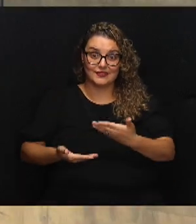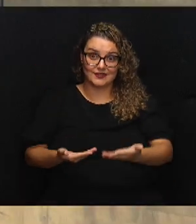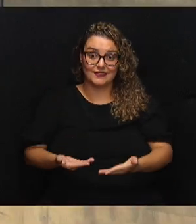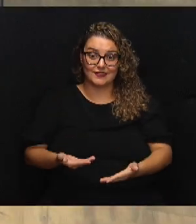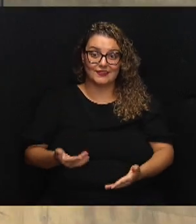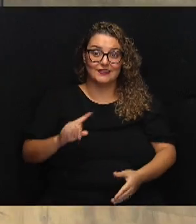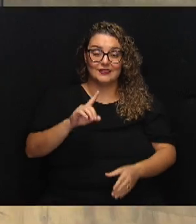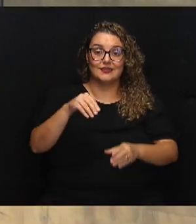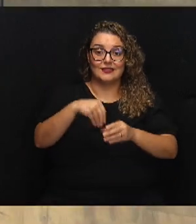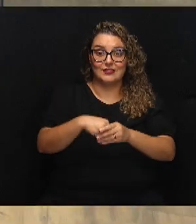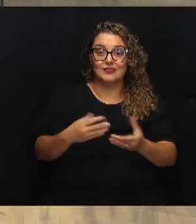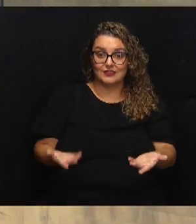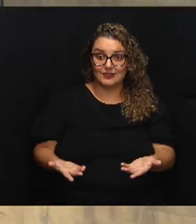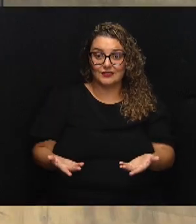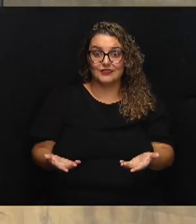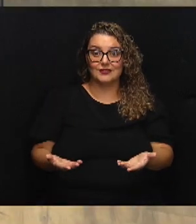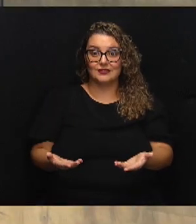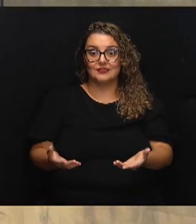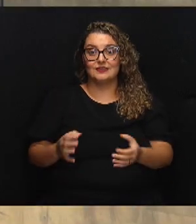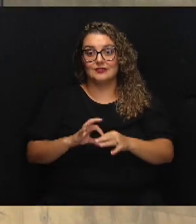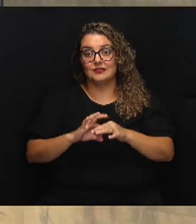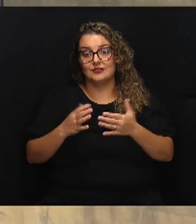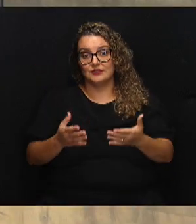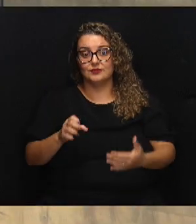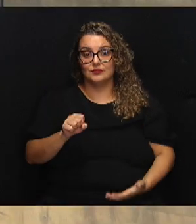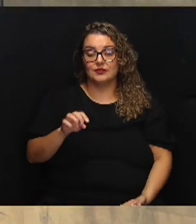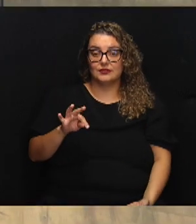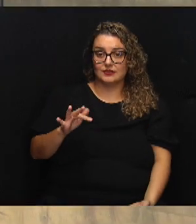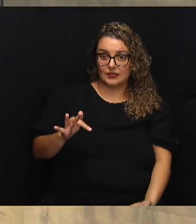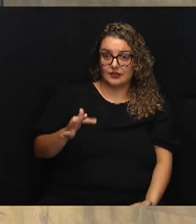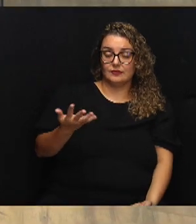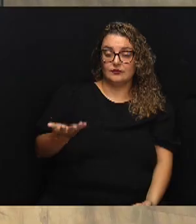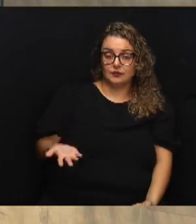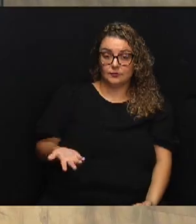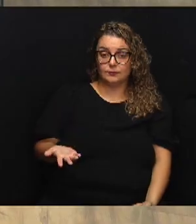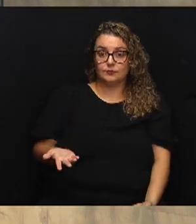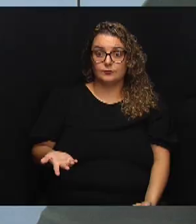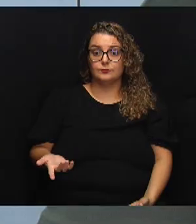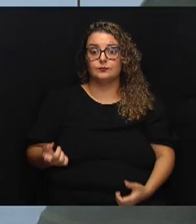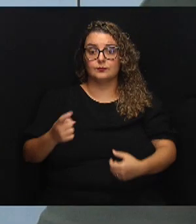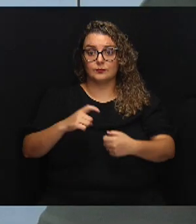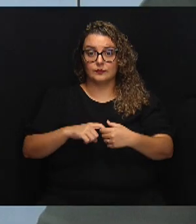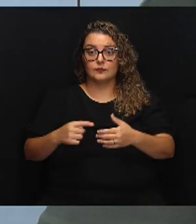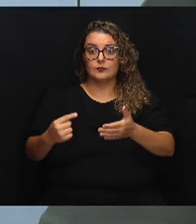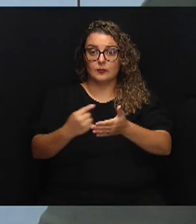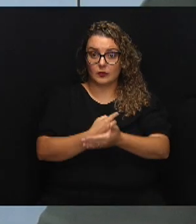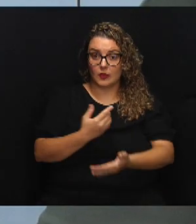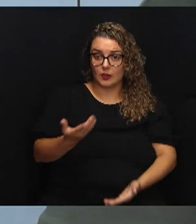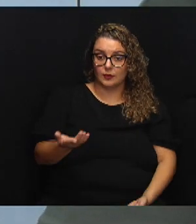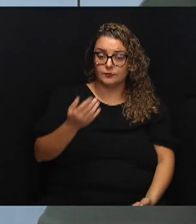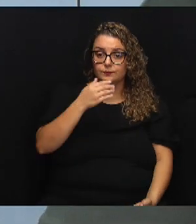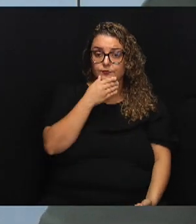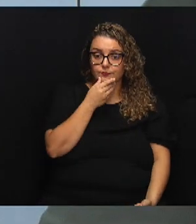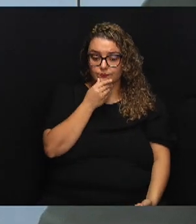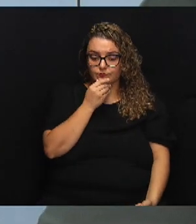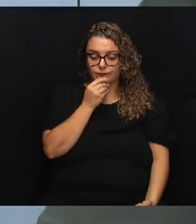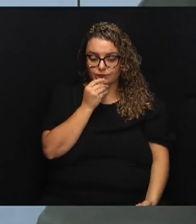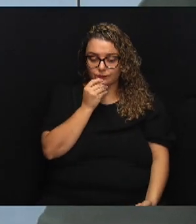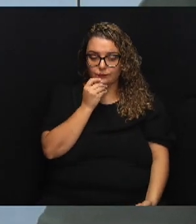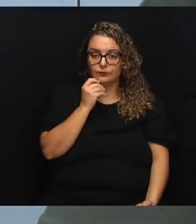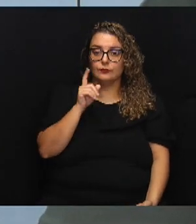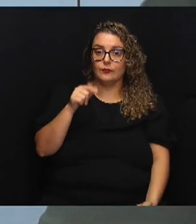estar com essa autorização do STF. Mas, voltando na sua pergunta, é muito bom, né, a